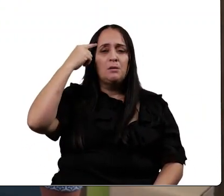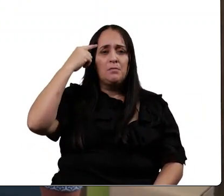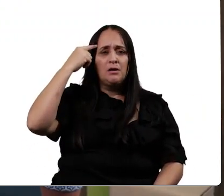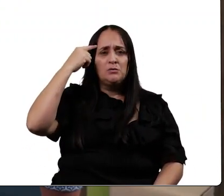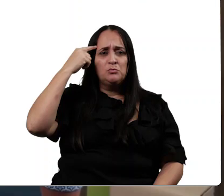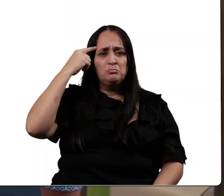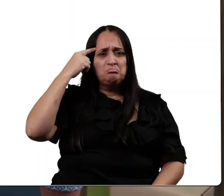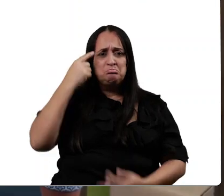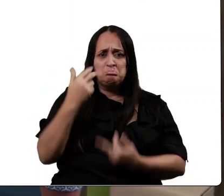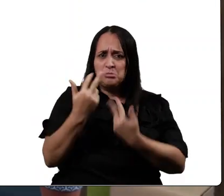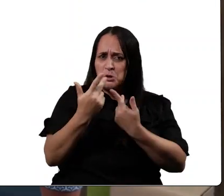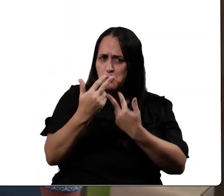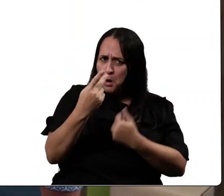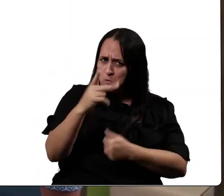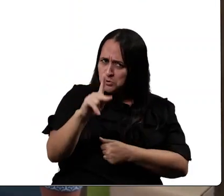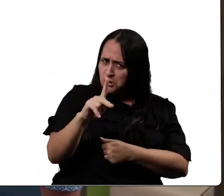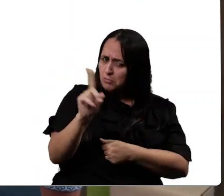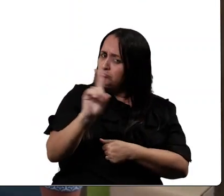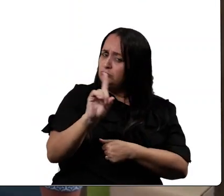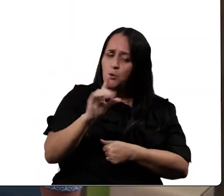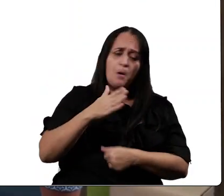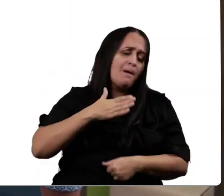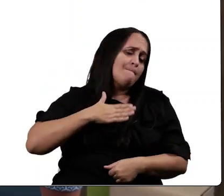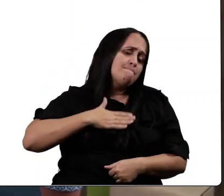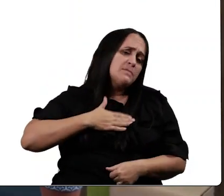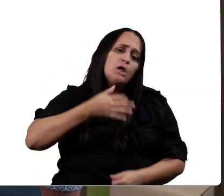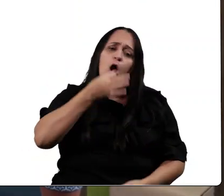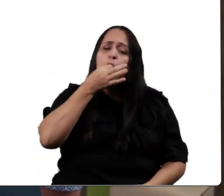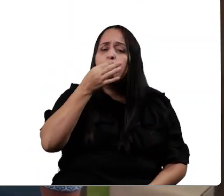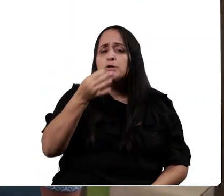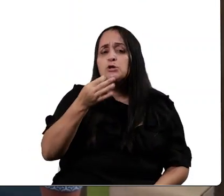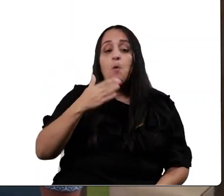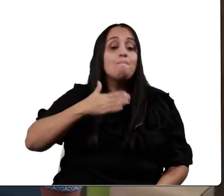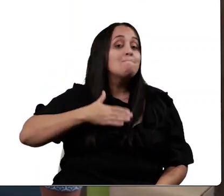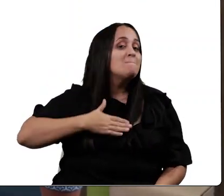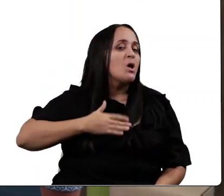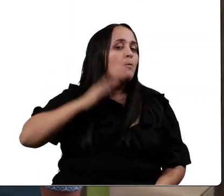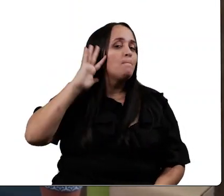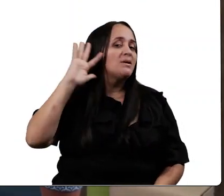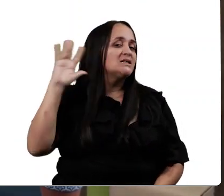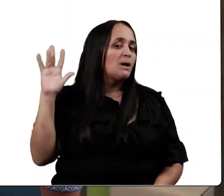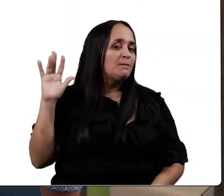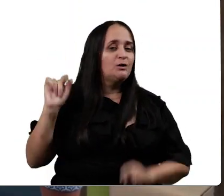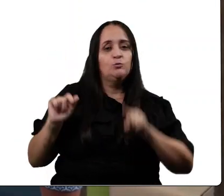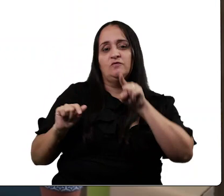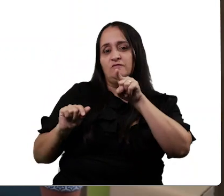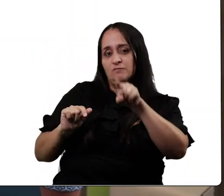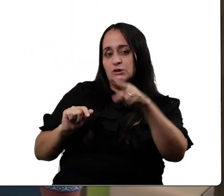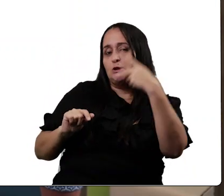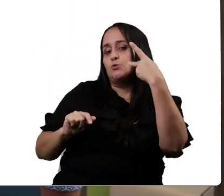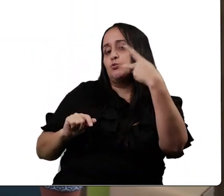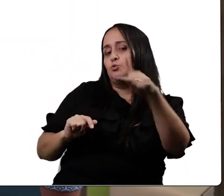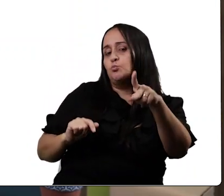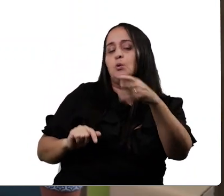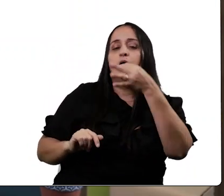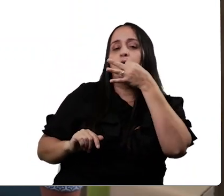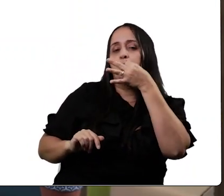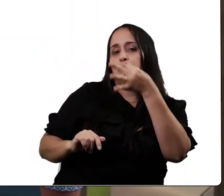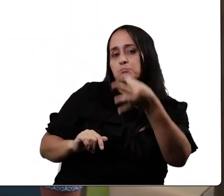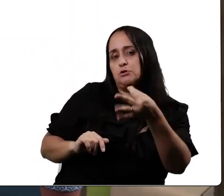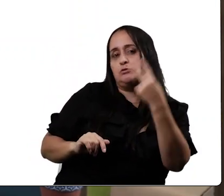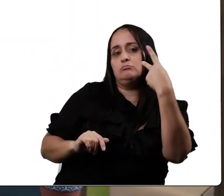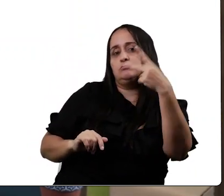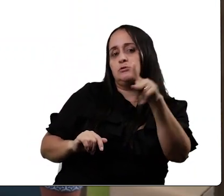ser igual ao teu. É a minha opinião. E nesse último texto, como eu disse, o autor